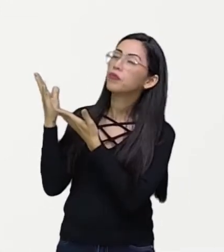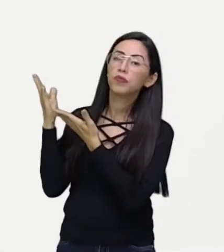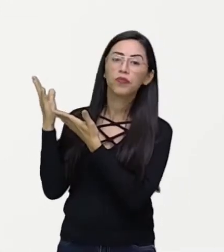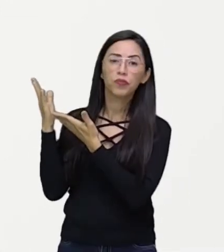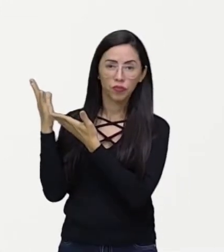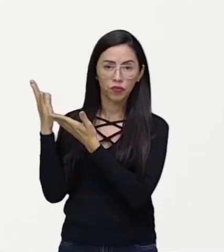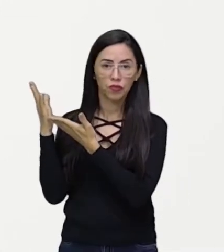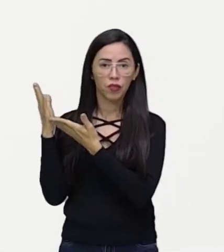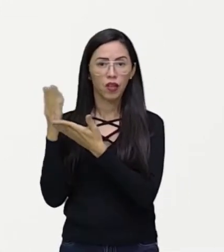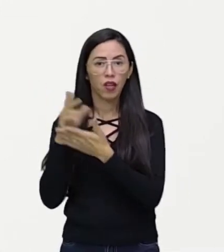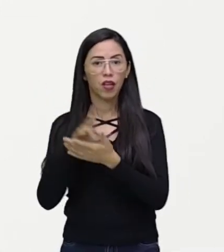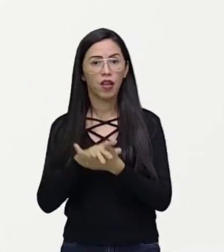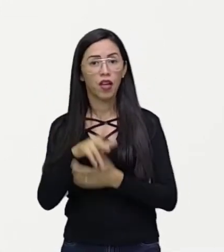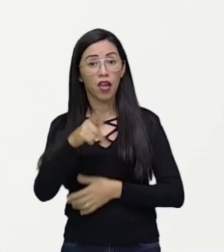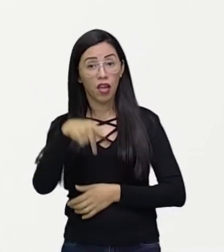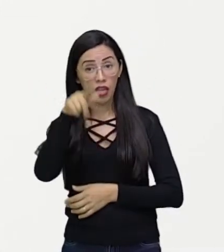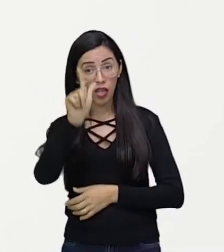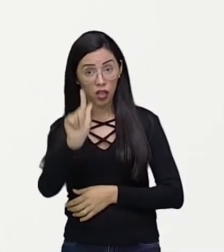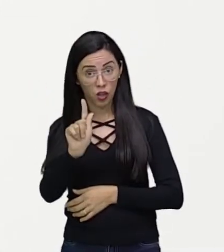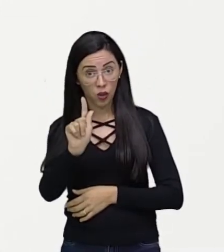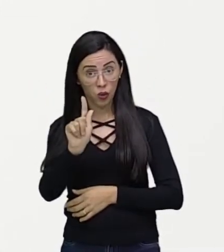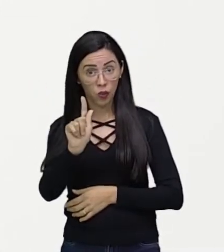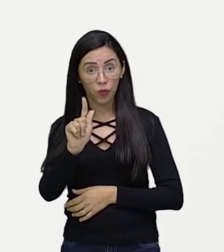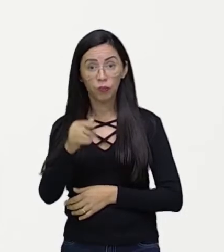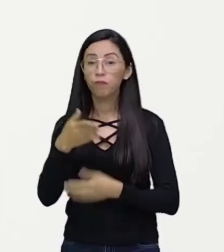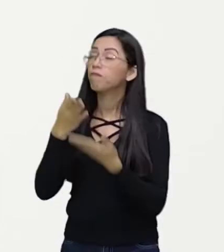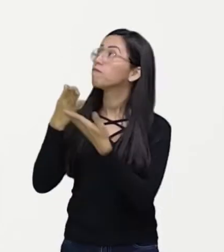quilo, hectograma,